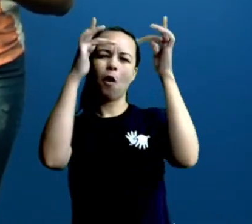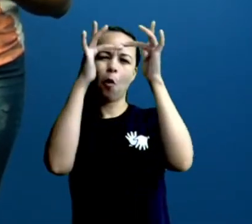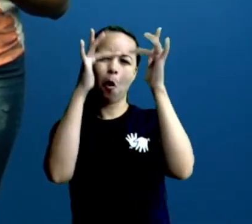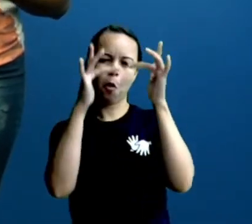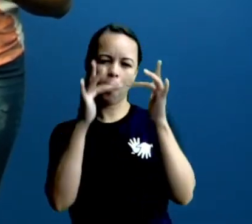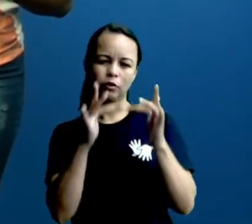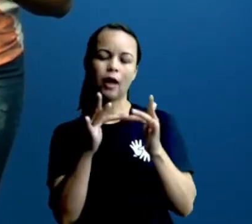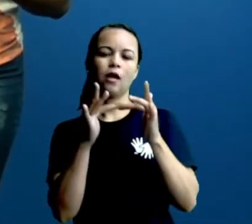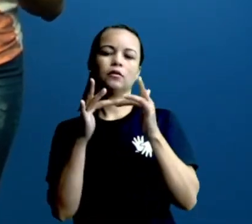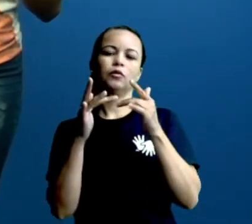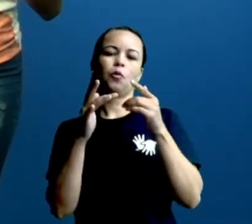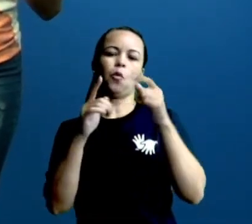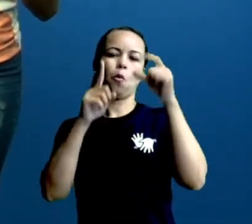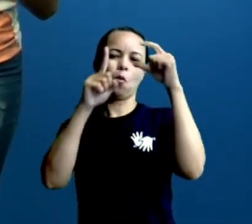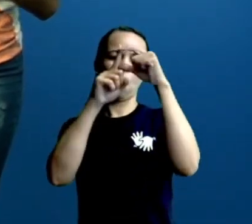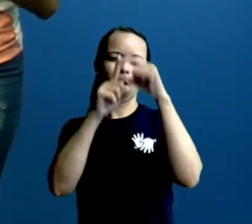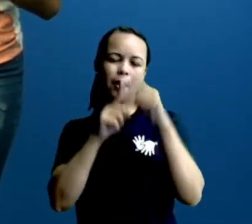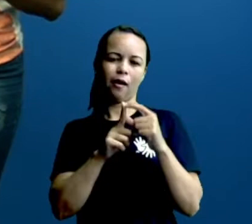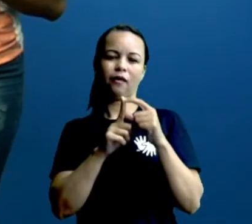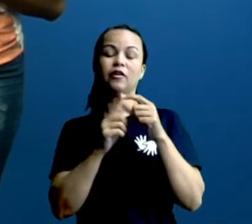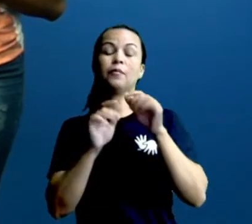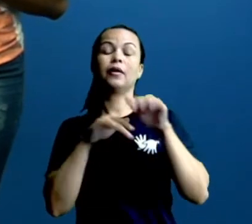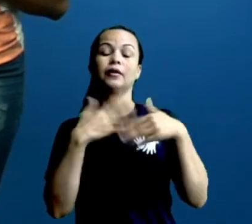para que seu texto ele não fique